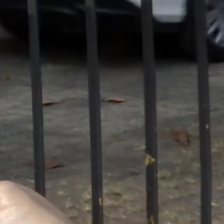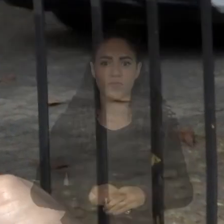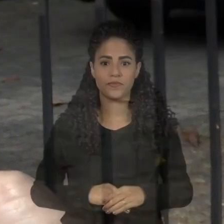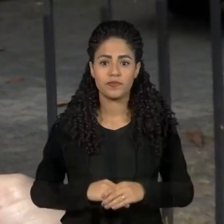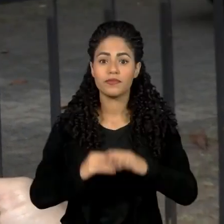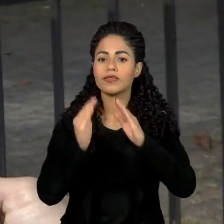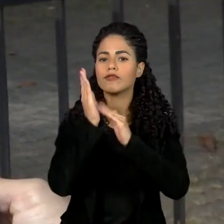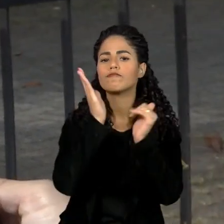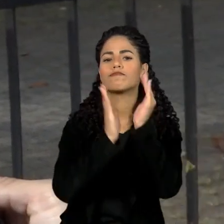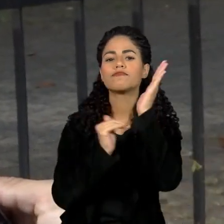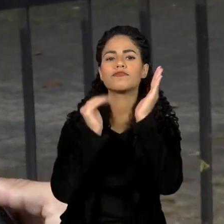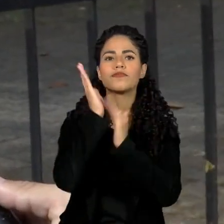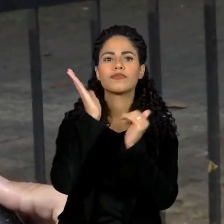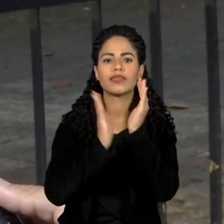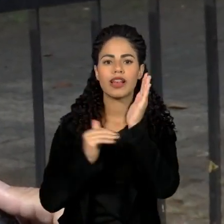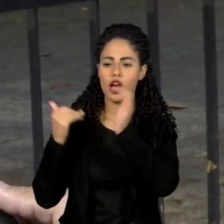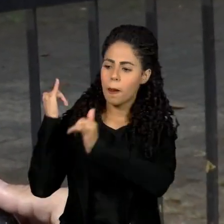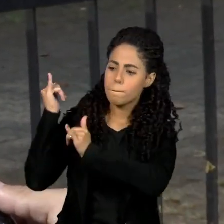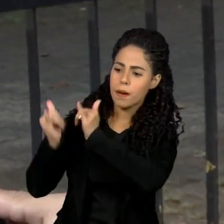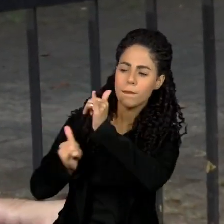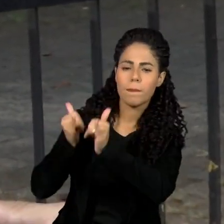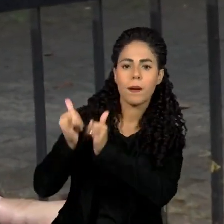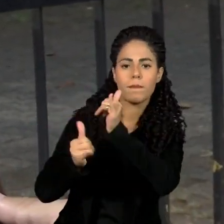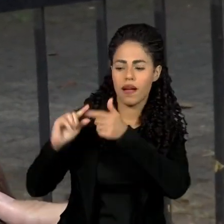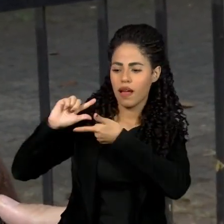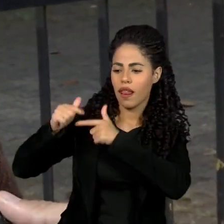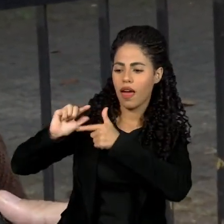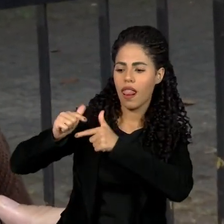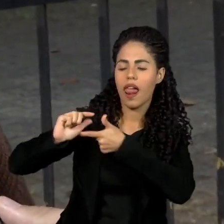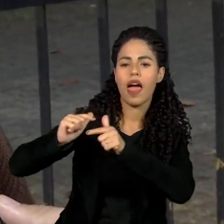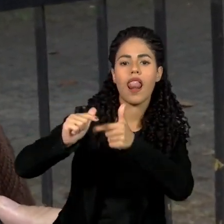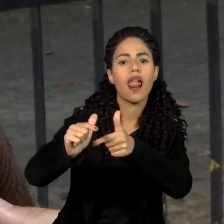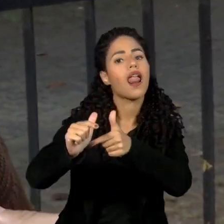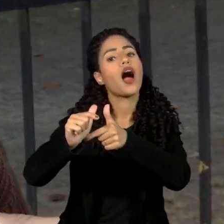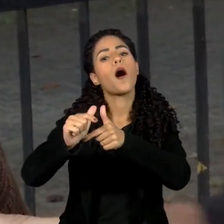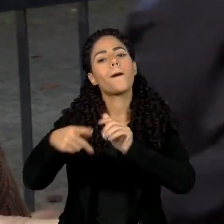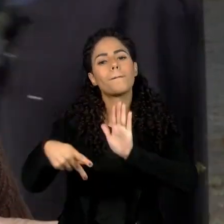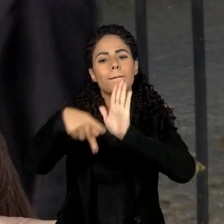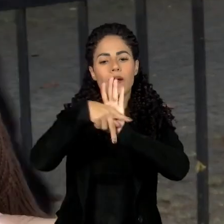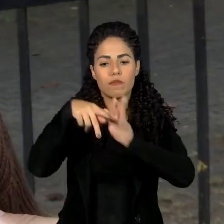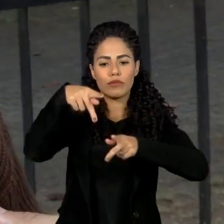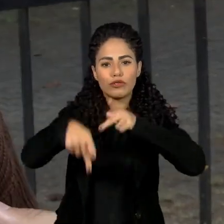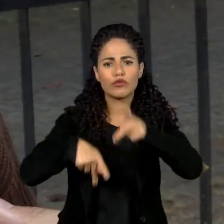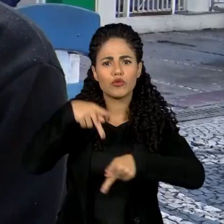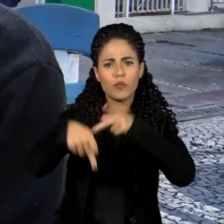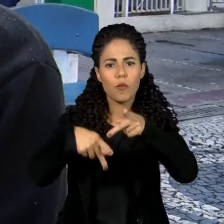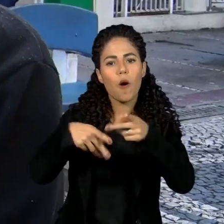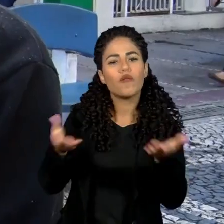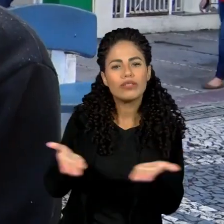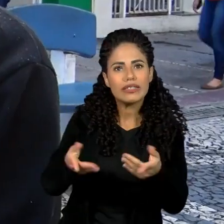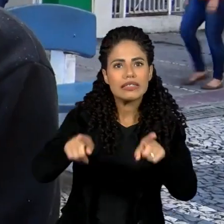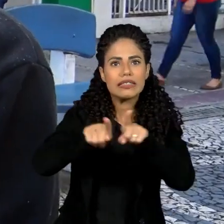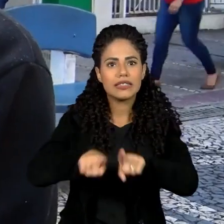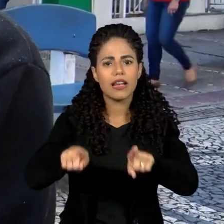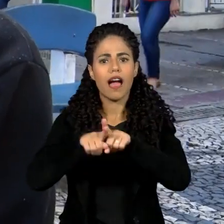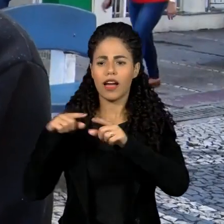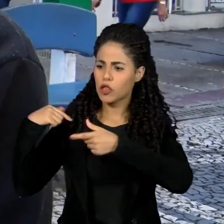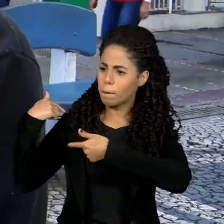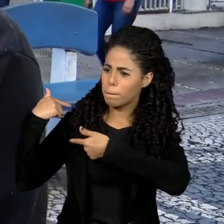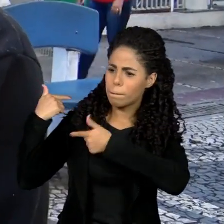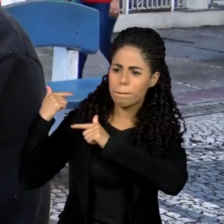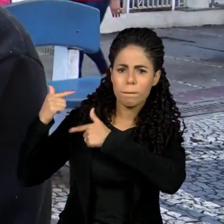Folclore me remete à tradição popular, muitas vezes mística, né? São histórias que é passada de